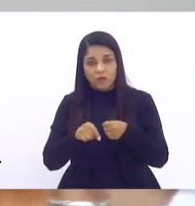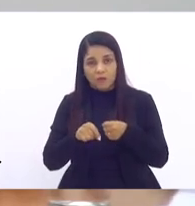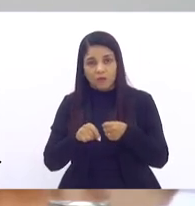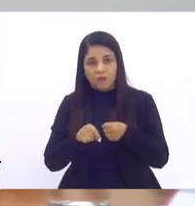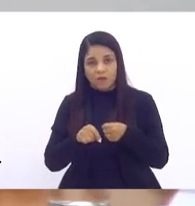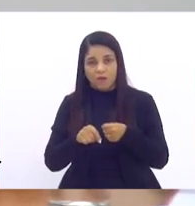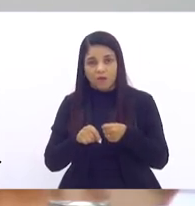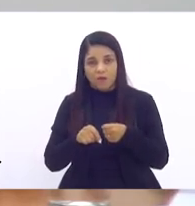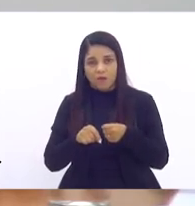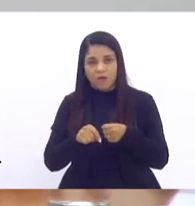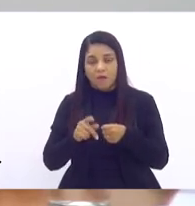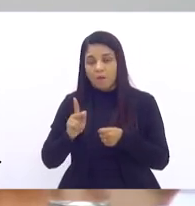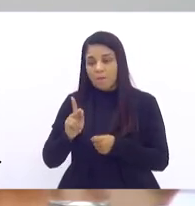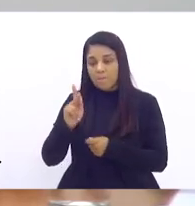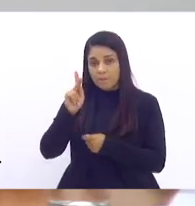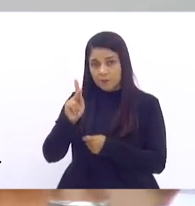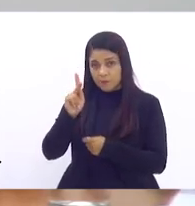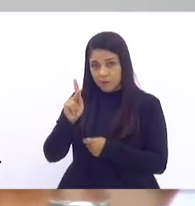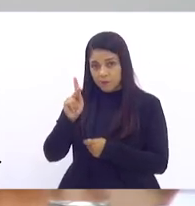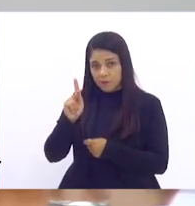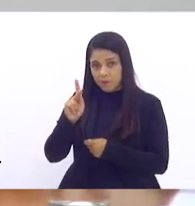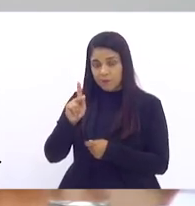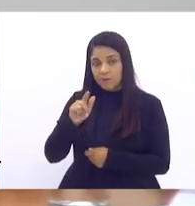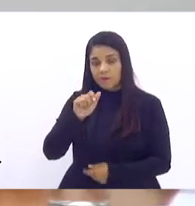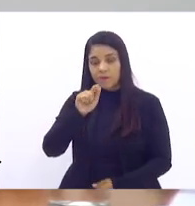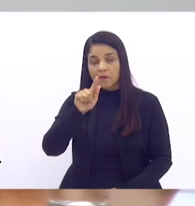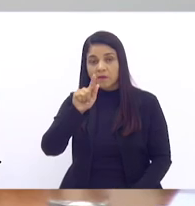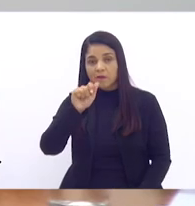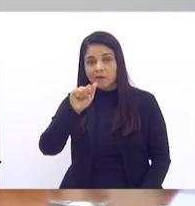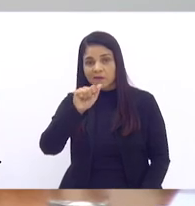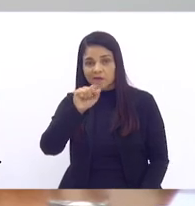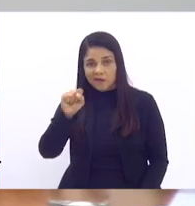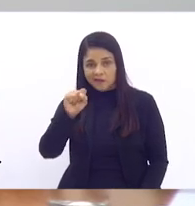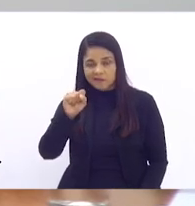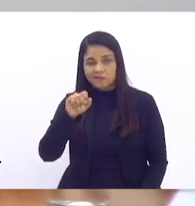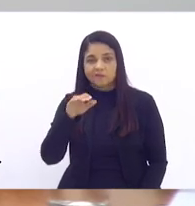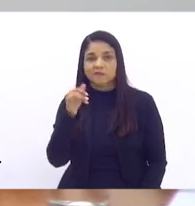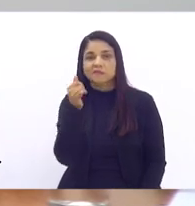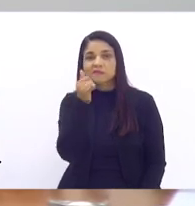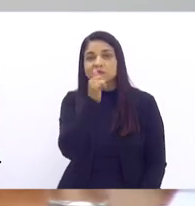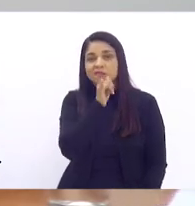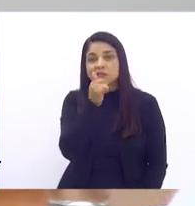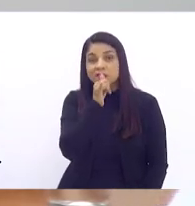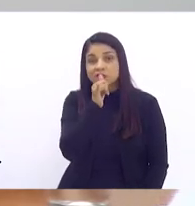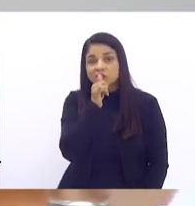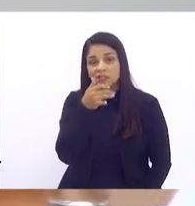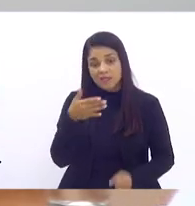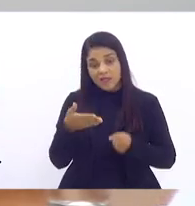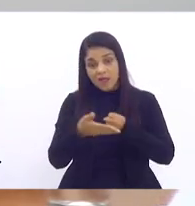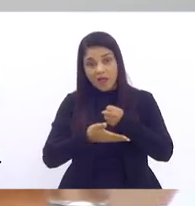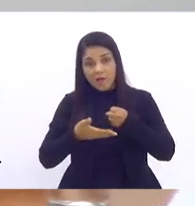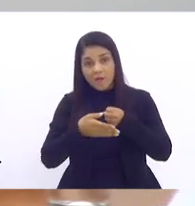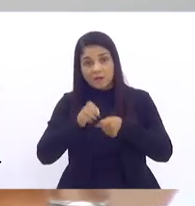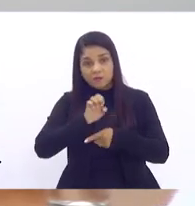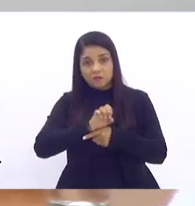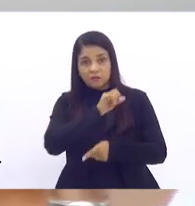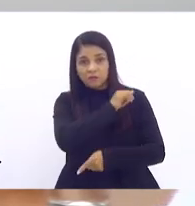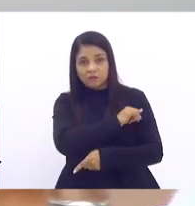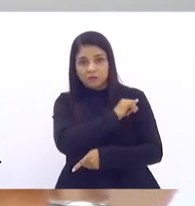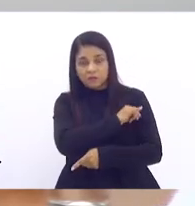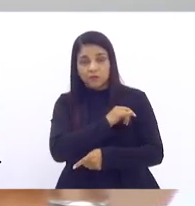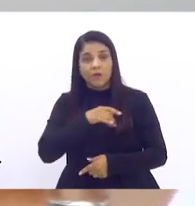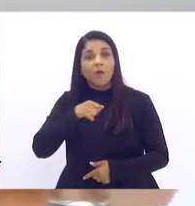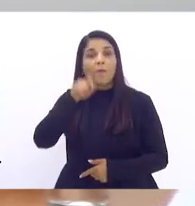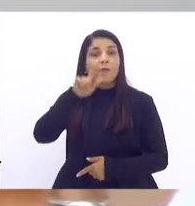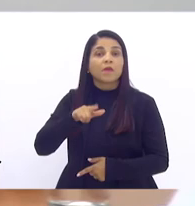na linha petróleo do gás e energia e obviamente O Grande Ator nisso é a